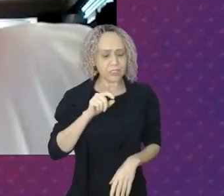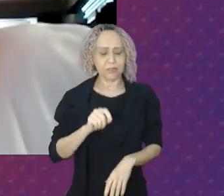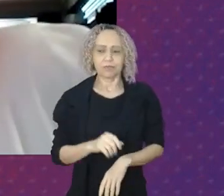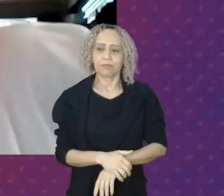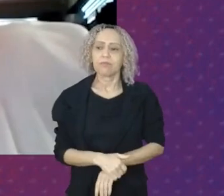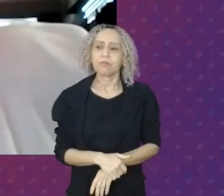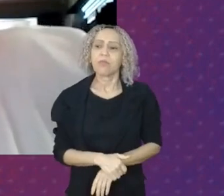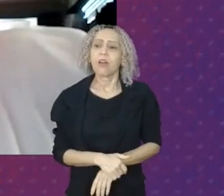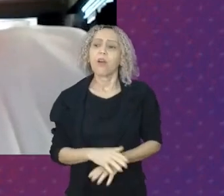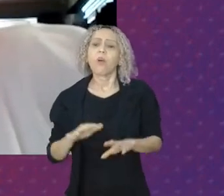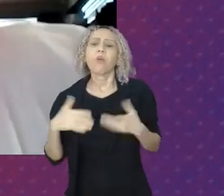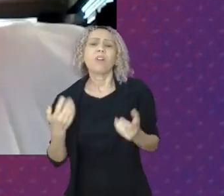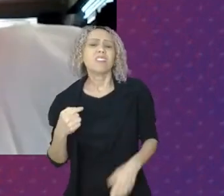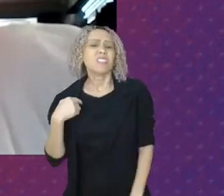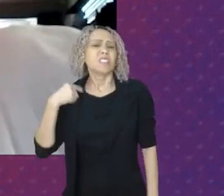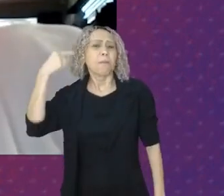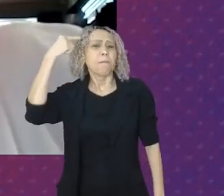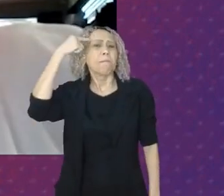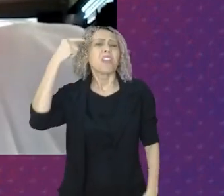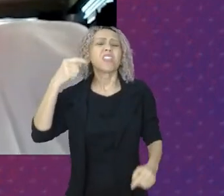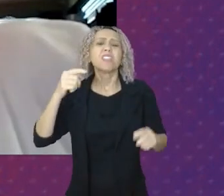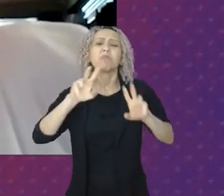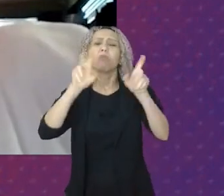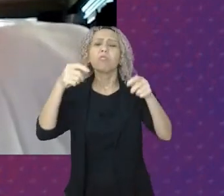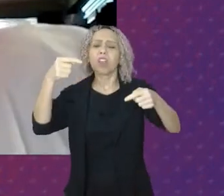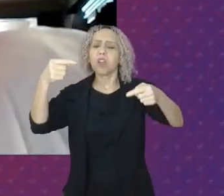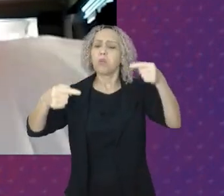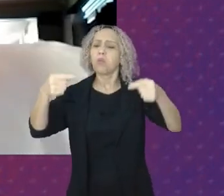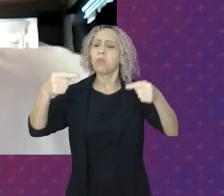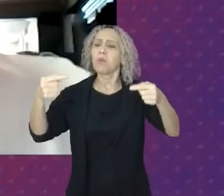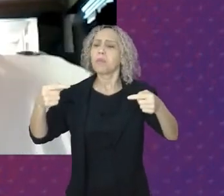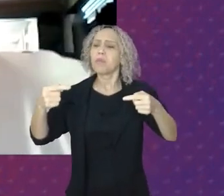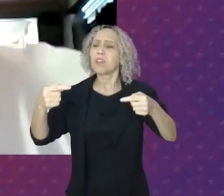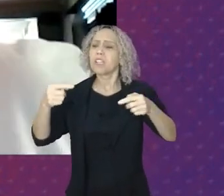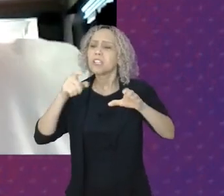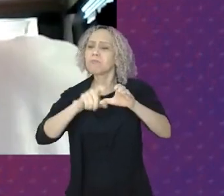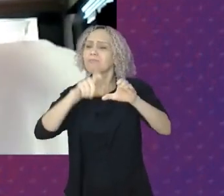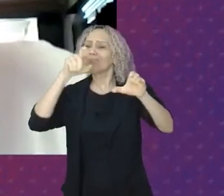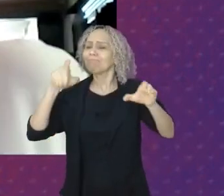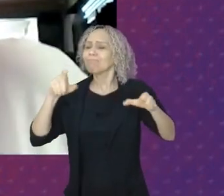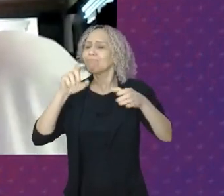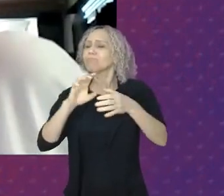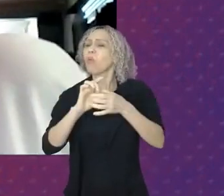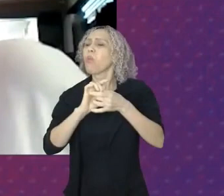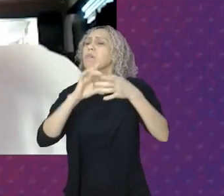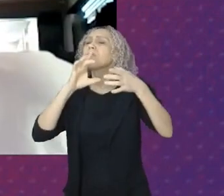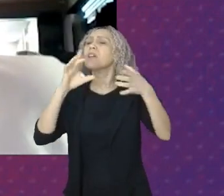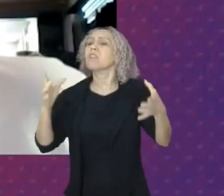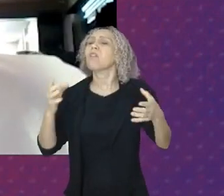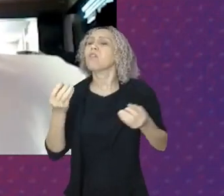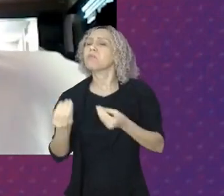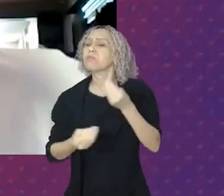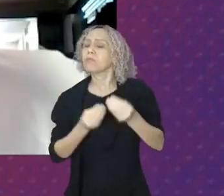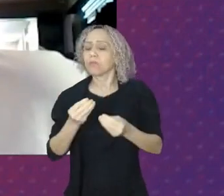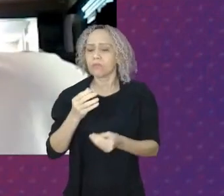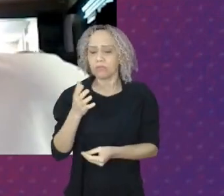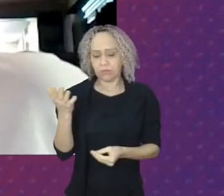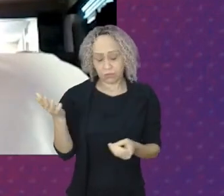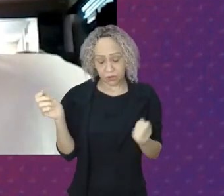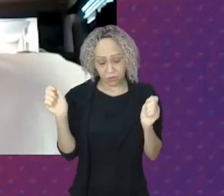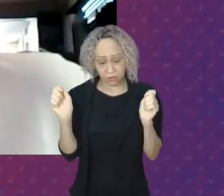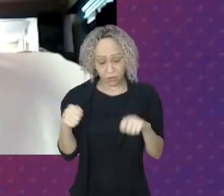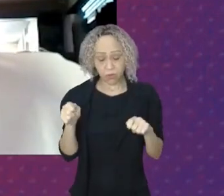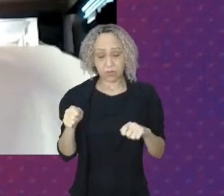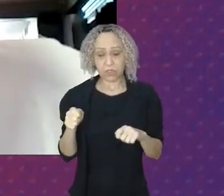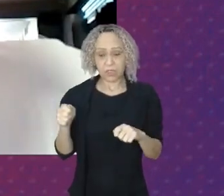Quando a gente pensa uma política emancipatória, nós pensamos em algo que possa promover a equidade de